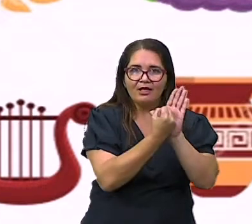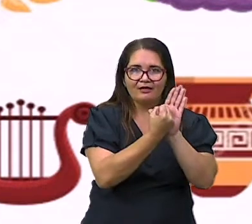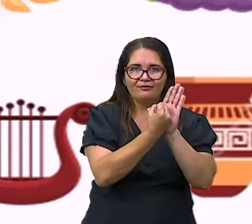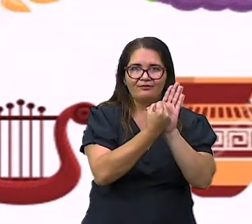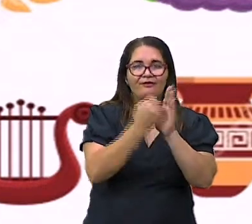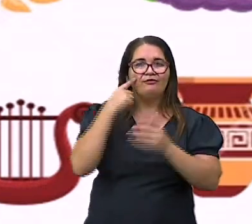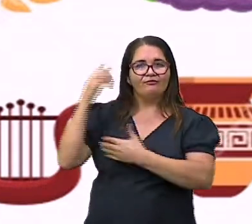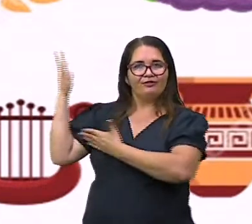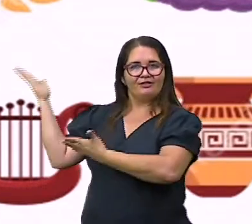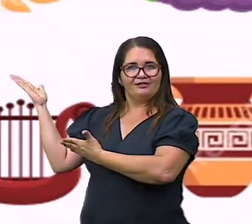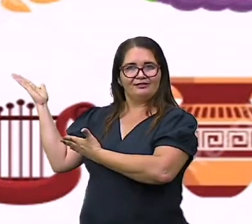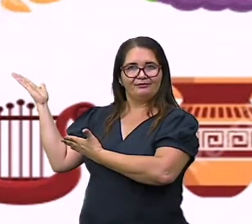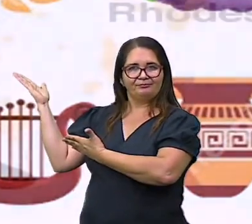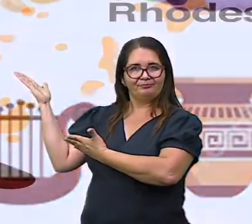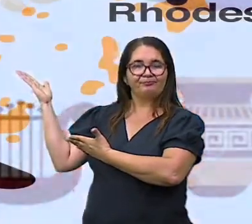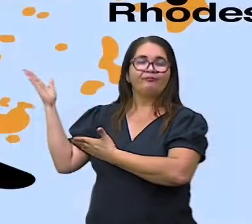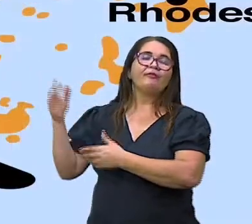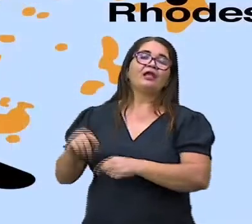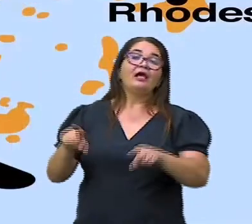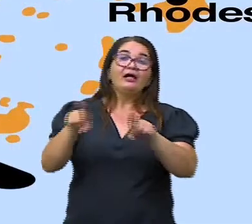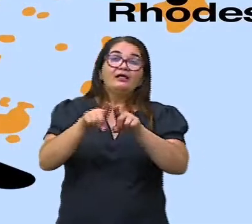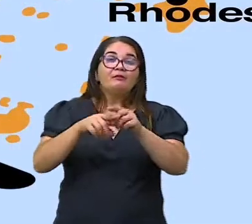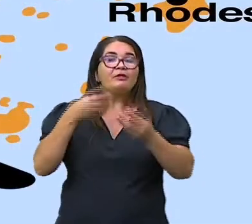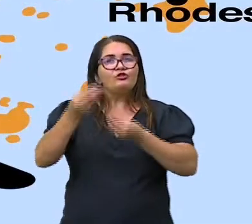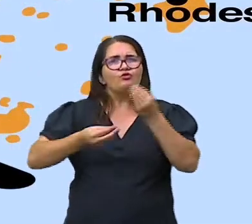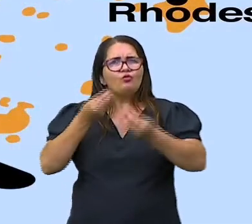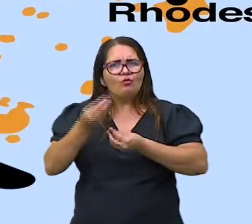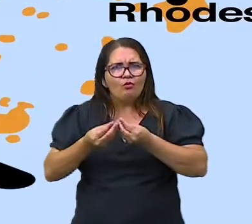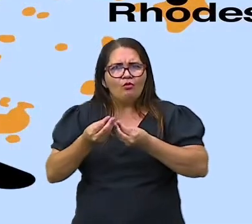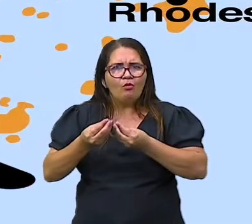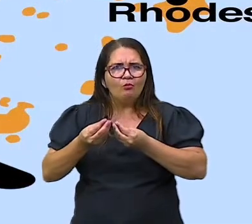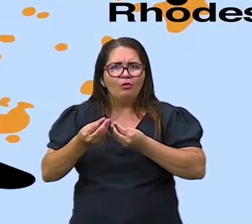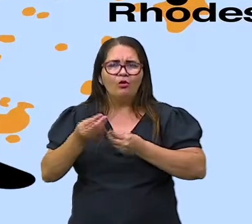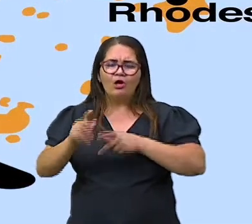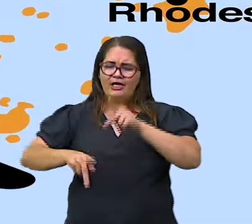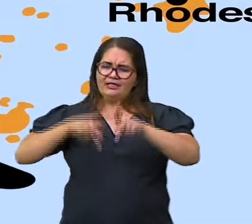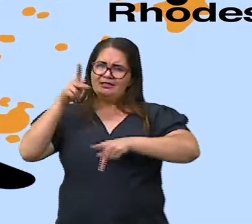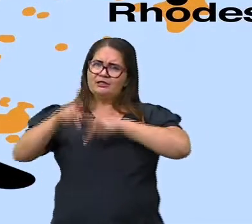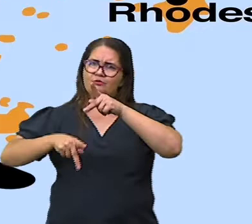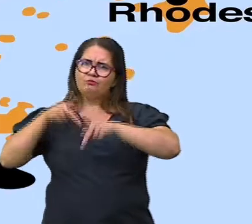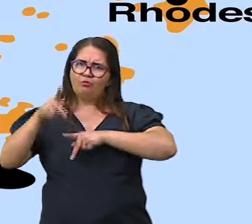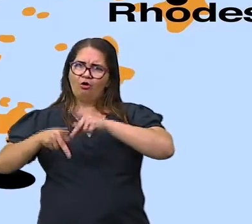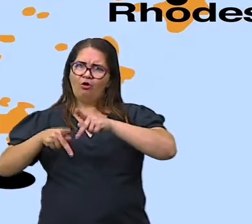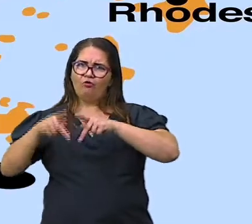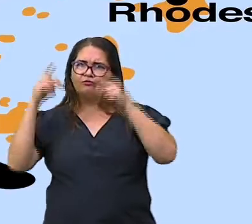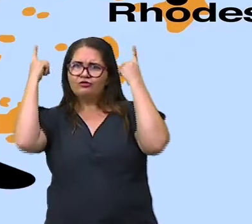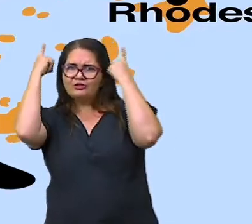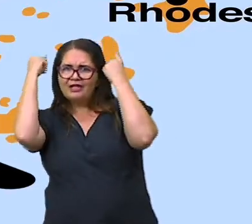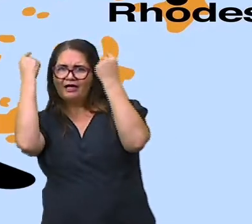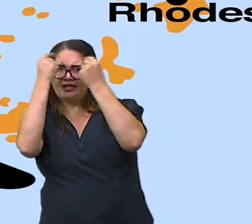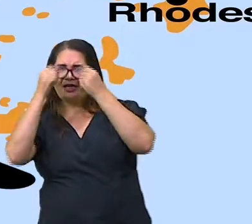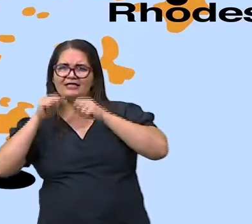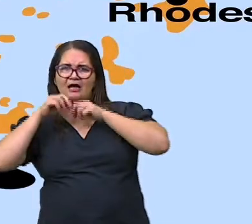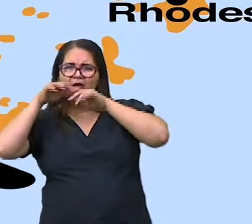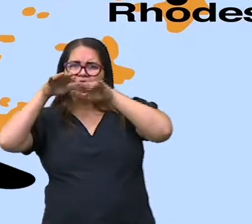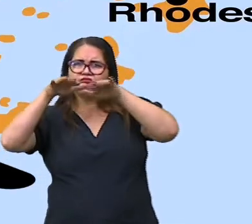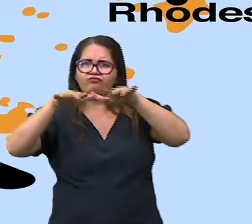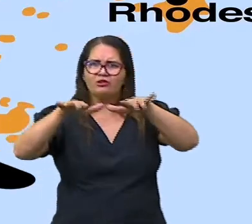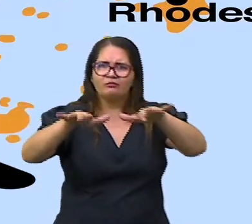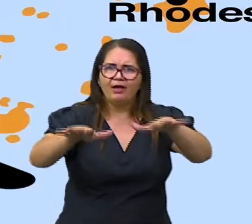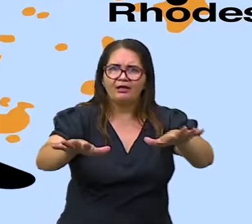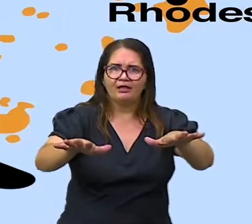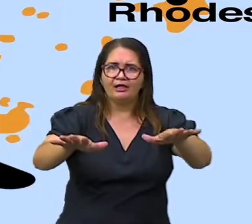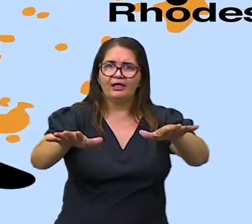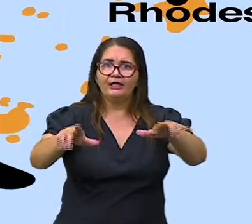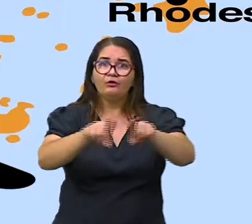dos helenos. O avanço dos povos indo-europeus sobre a Grécia levou-os a encontrar